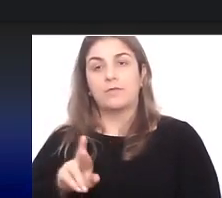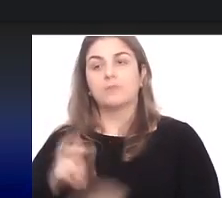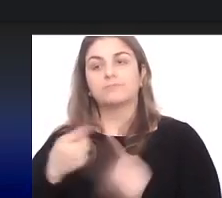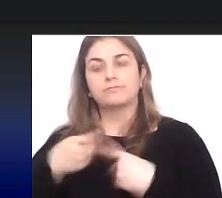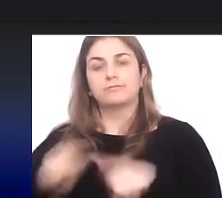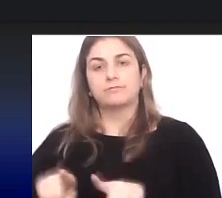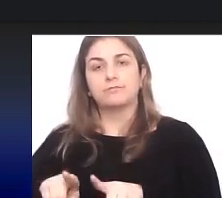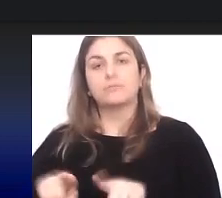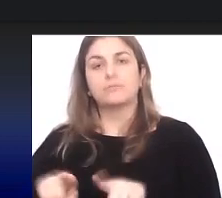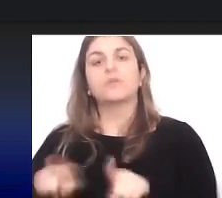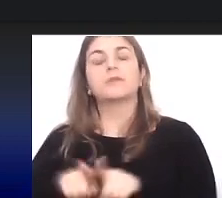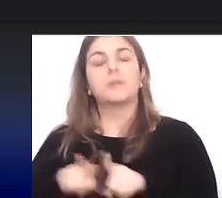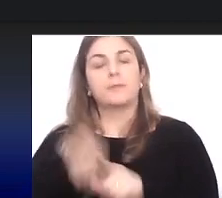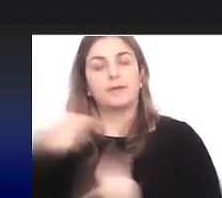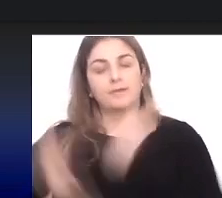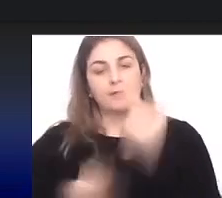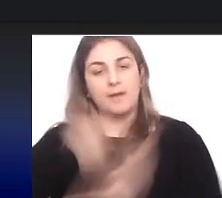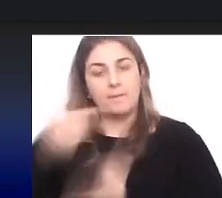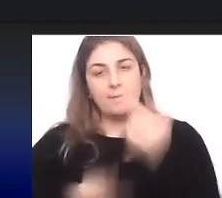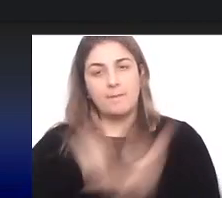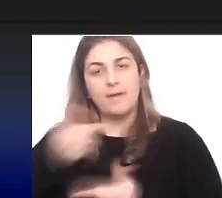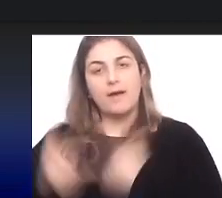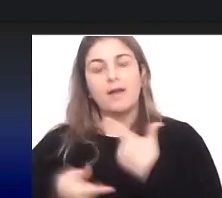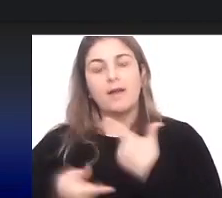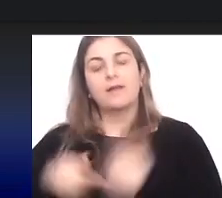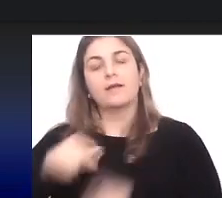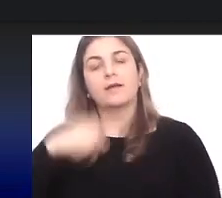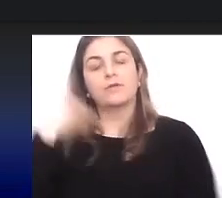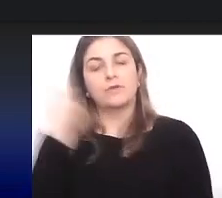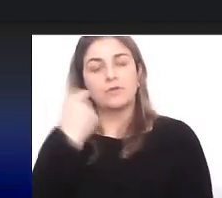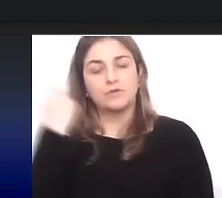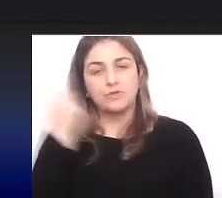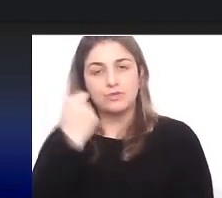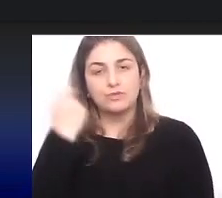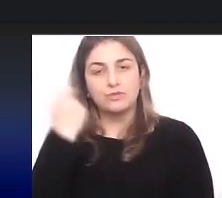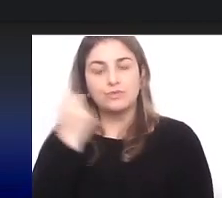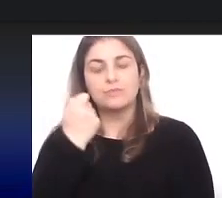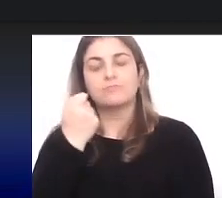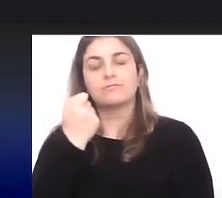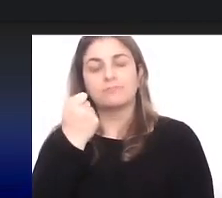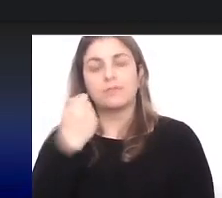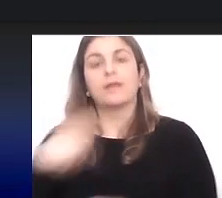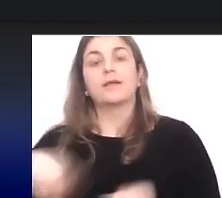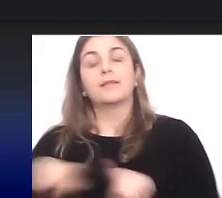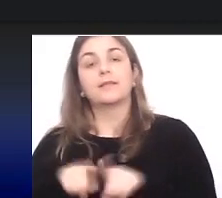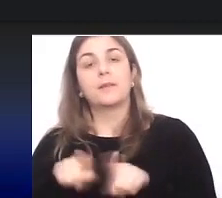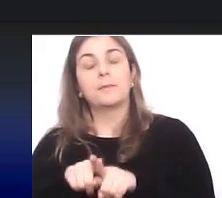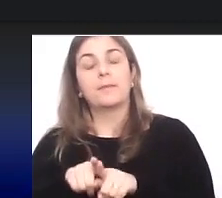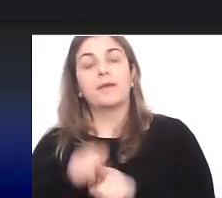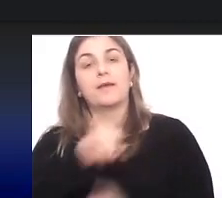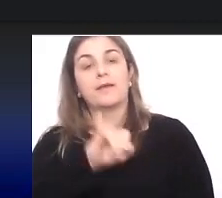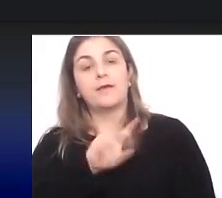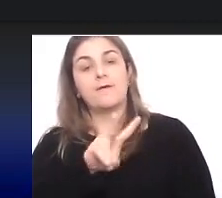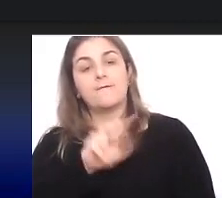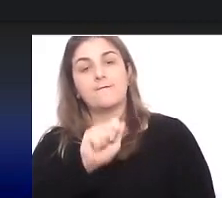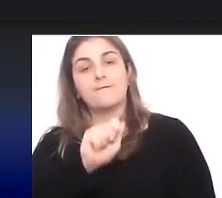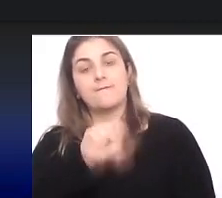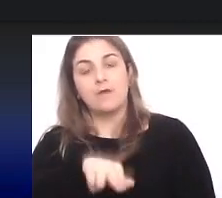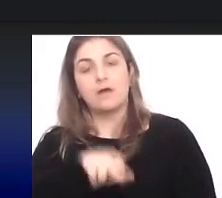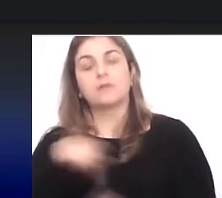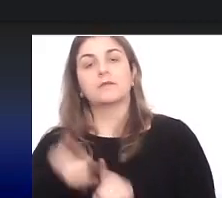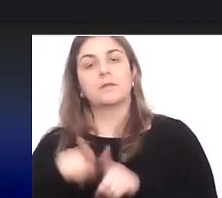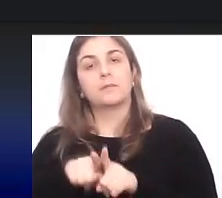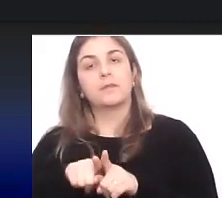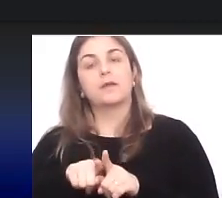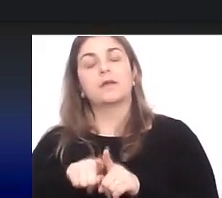dos Criminalistas do Rio Grande do Sul, da Seção do Rio Grande do Sul, o Dr. Ivan Pereira de Oliveira Júnior, também como